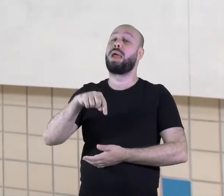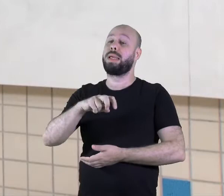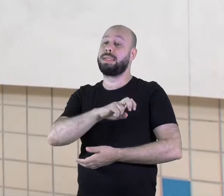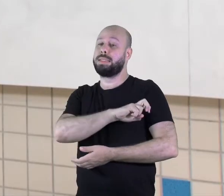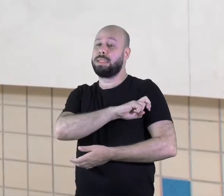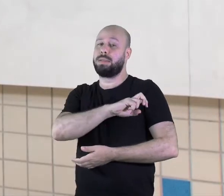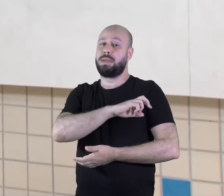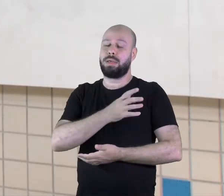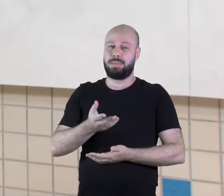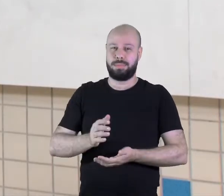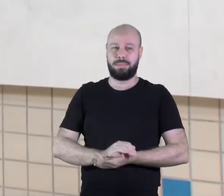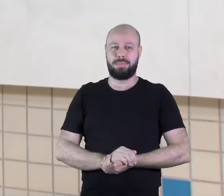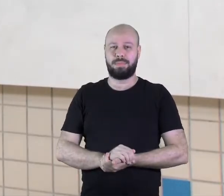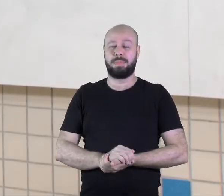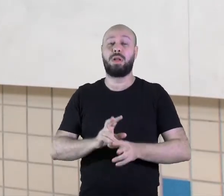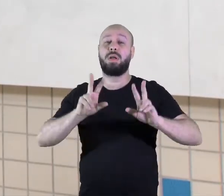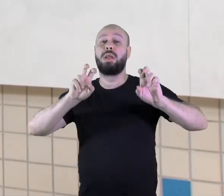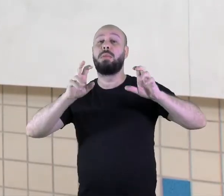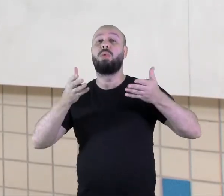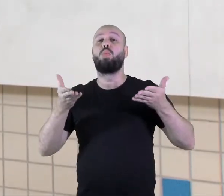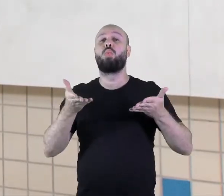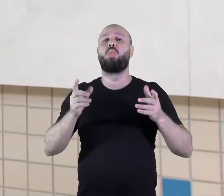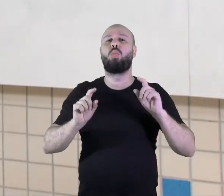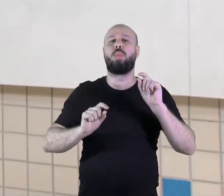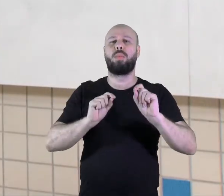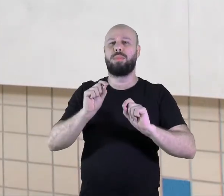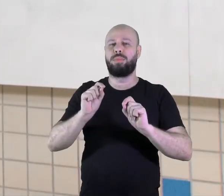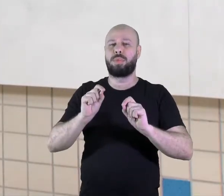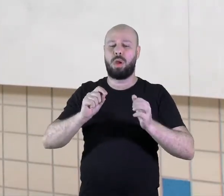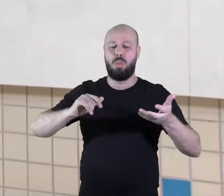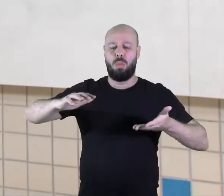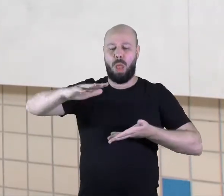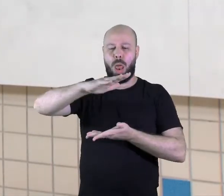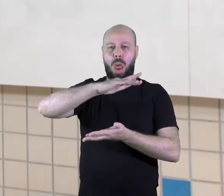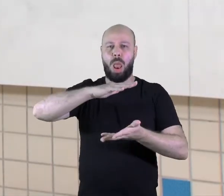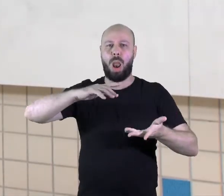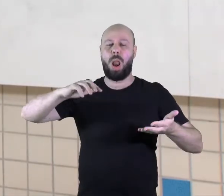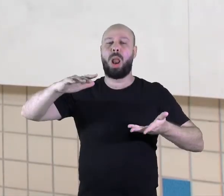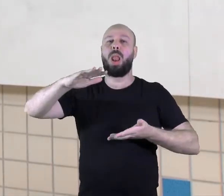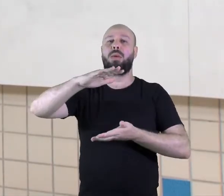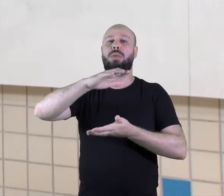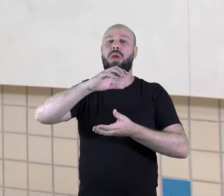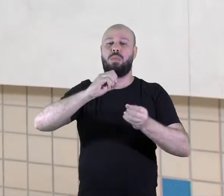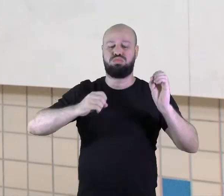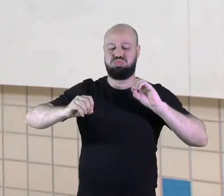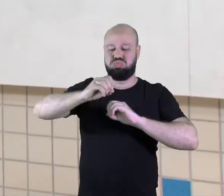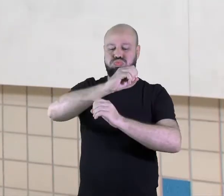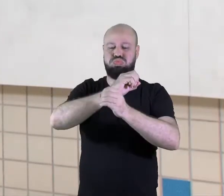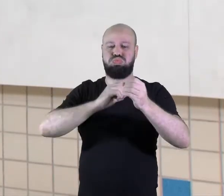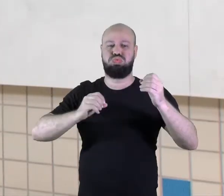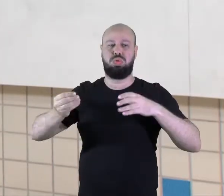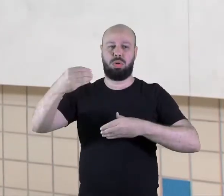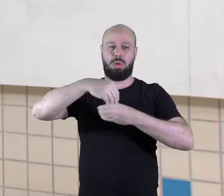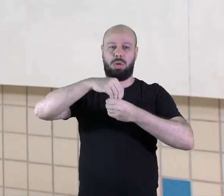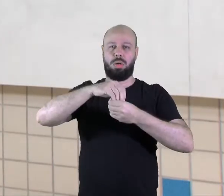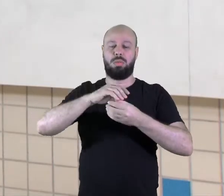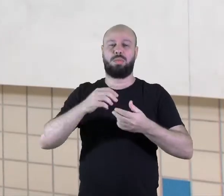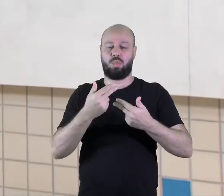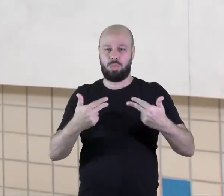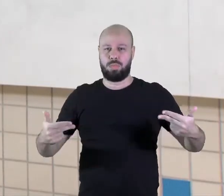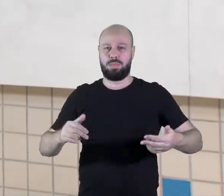Palmas. O tema da nossa aula de hoje, então, é o universo e seus astros. Então, a gente vai dar continuidade ao